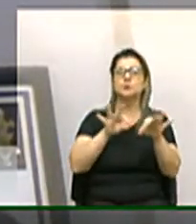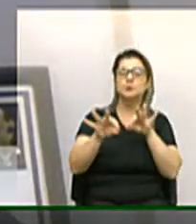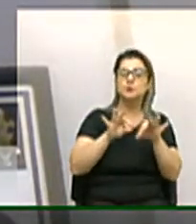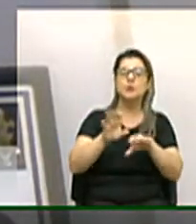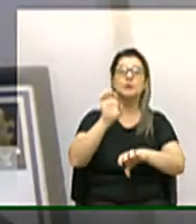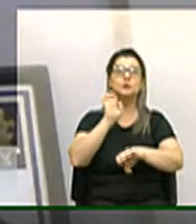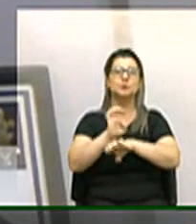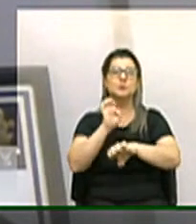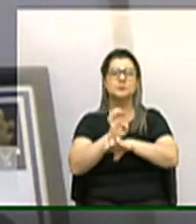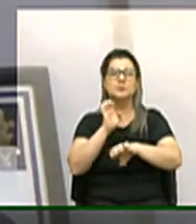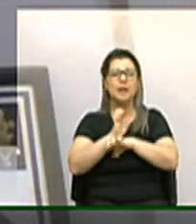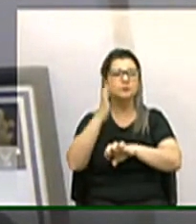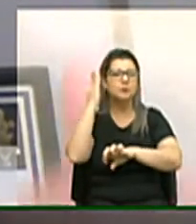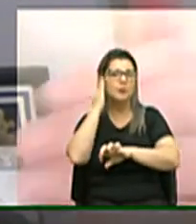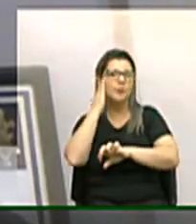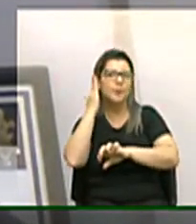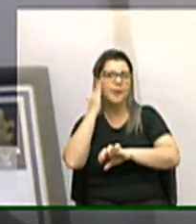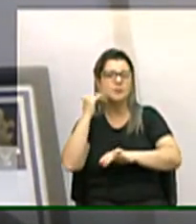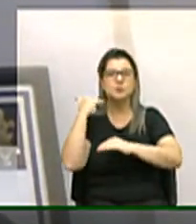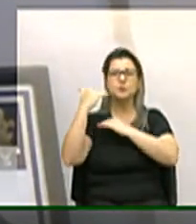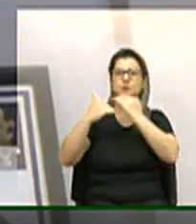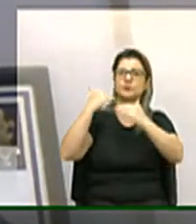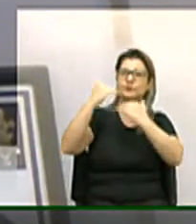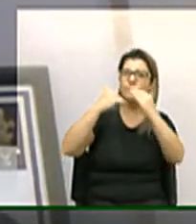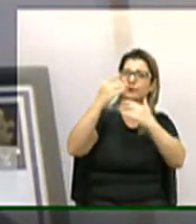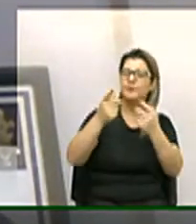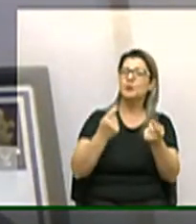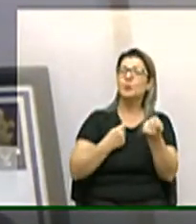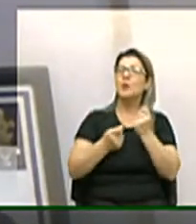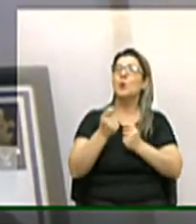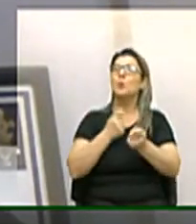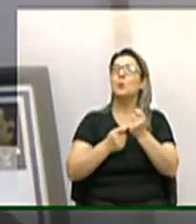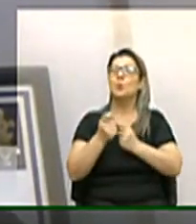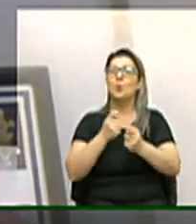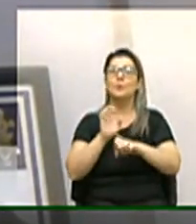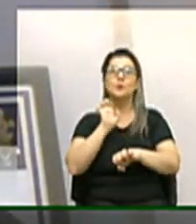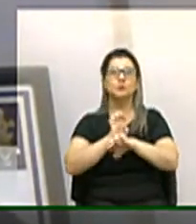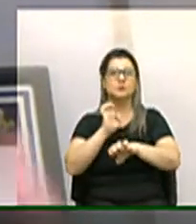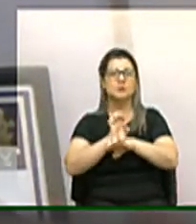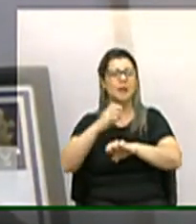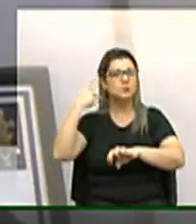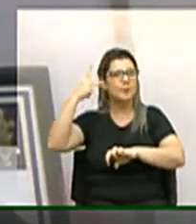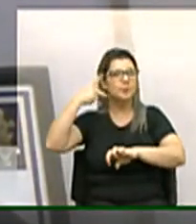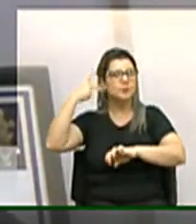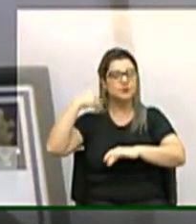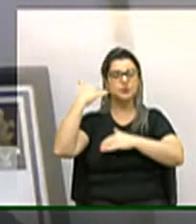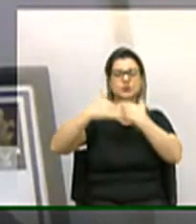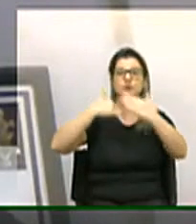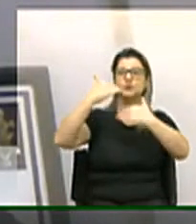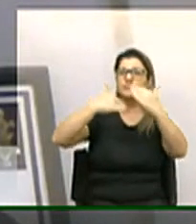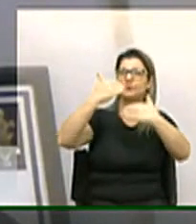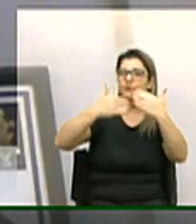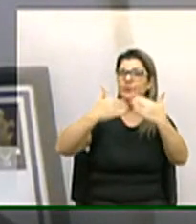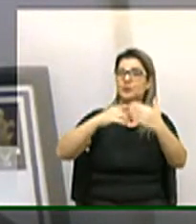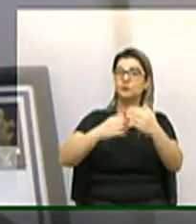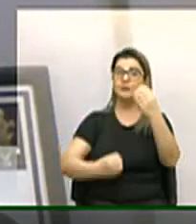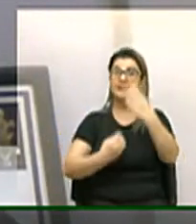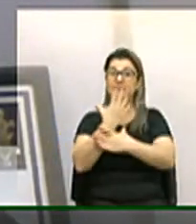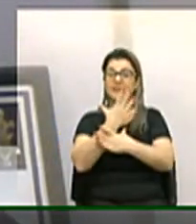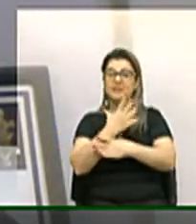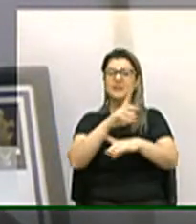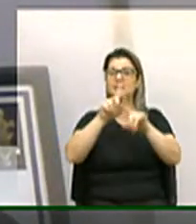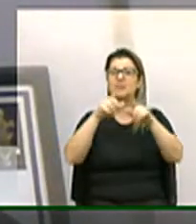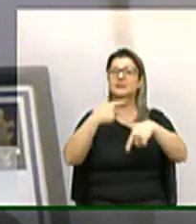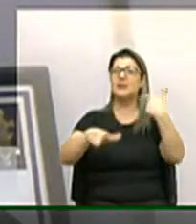desenvolvimento econômico e social do Estado, que pense uma política de desenvolvimento, que pense uma política de desenvolvimento que gere renda, emprego, que melhore a economia do